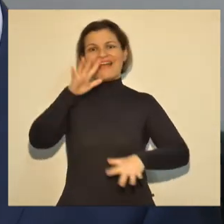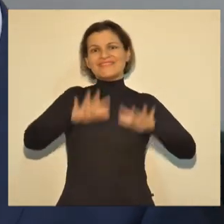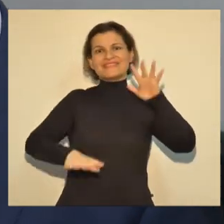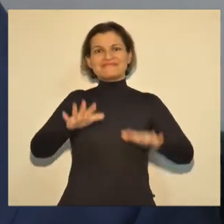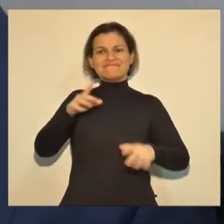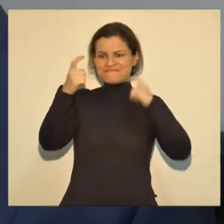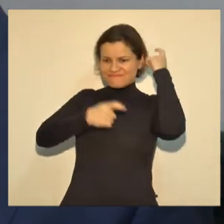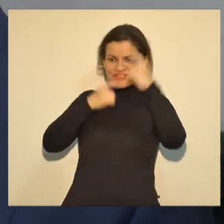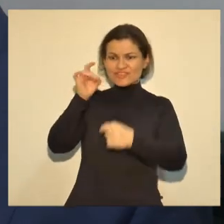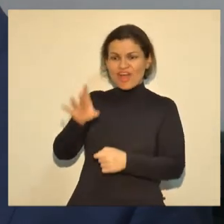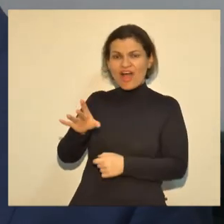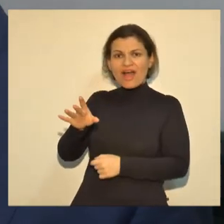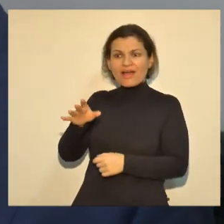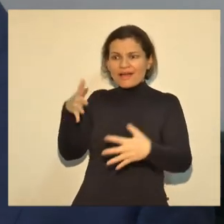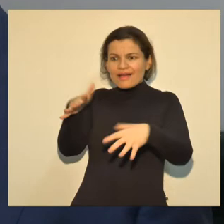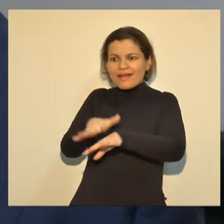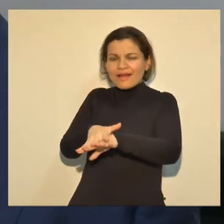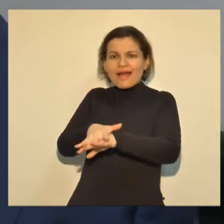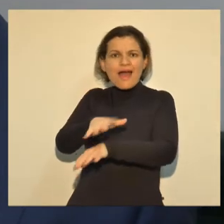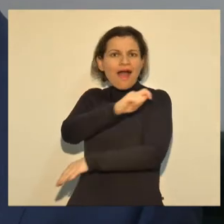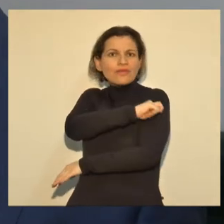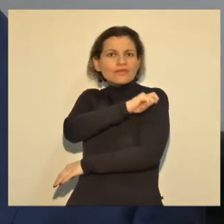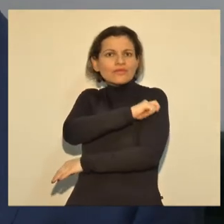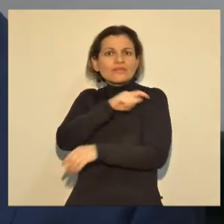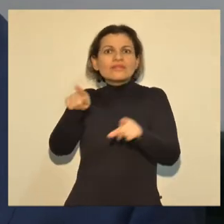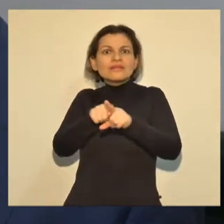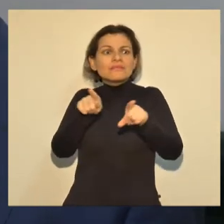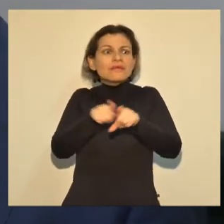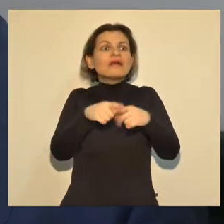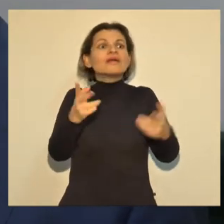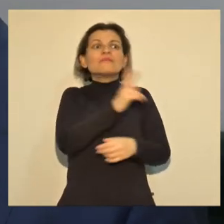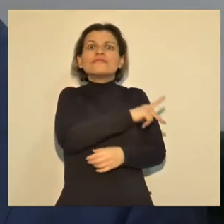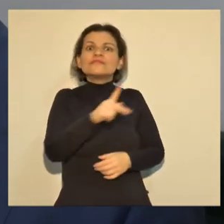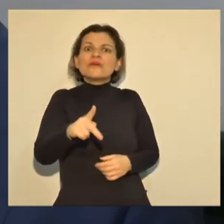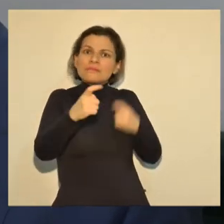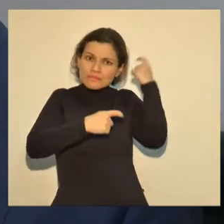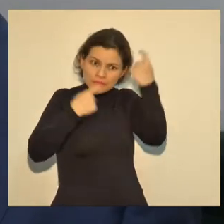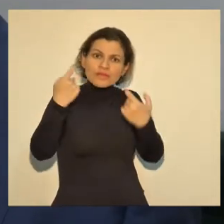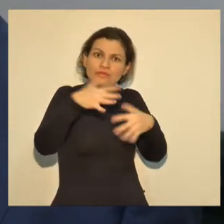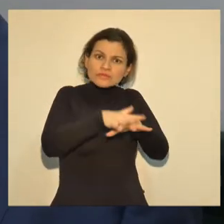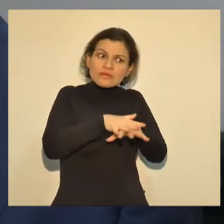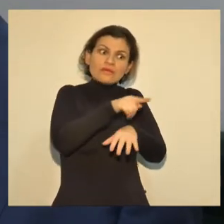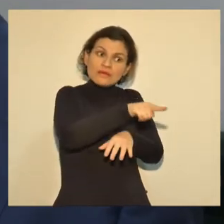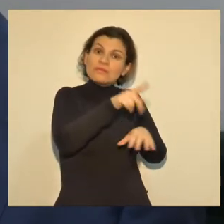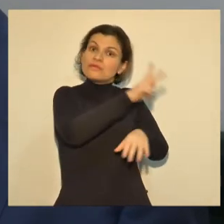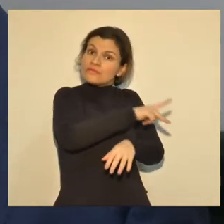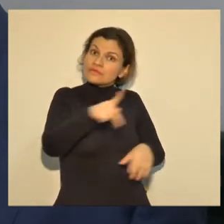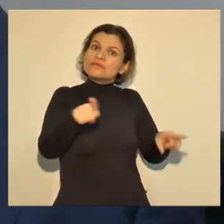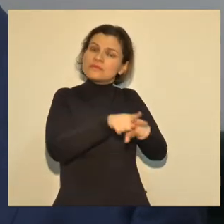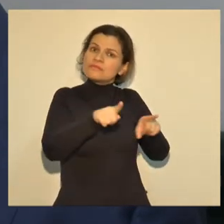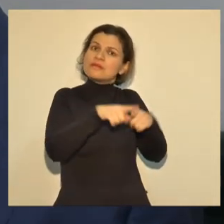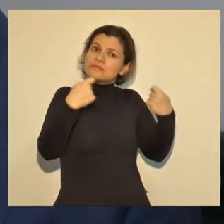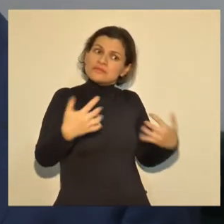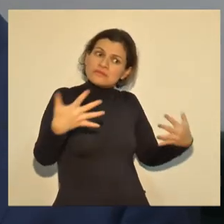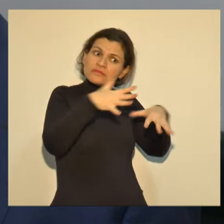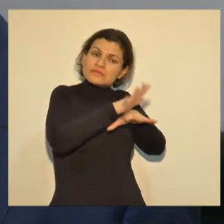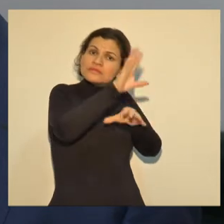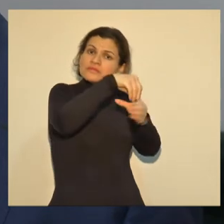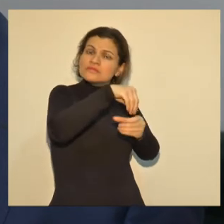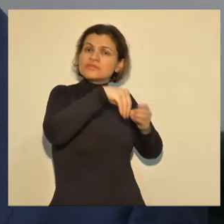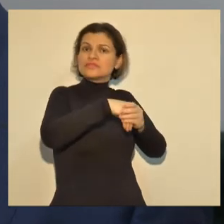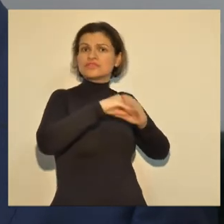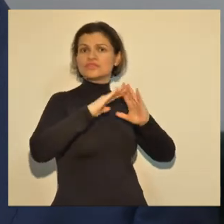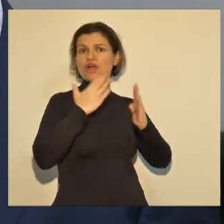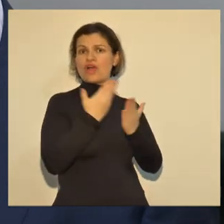vezes preocupados com a inclusão dos alunos, mas não nos preocupamos tanto com a inclusão dos professores. Os professores muitas vezes também precisam de ser incluídos na